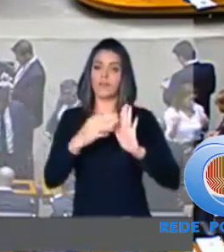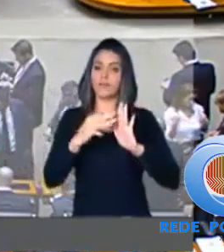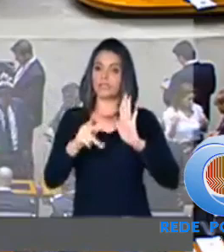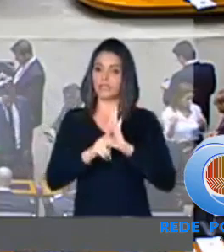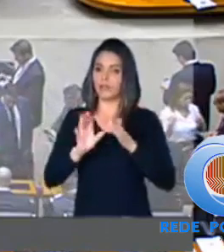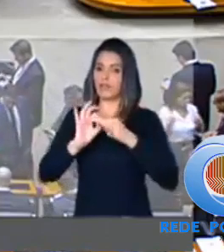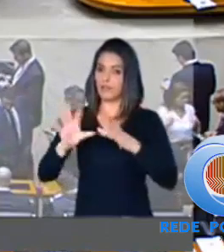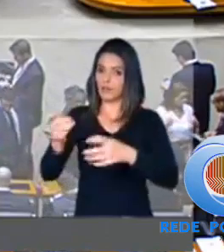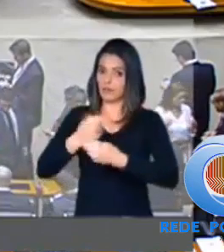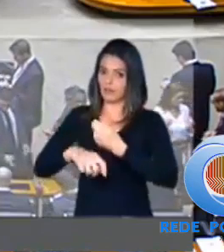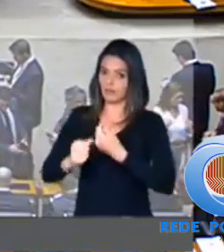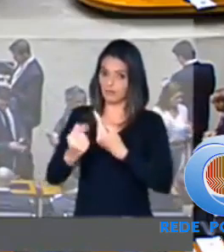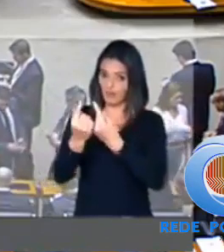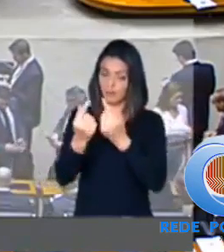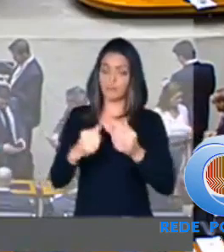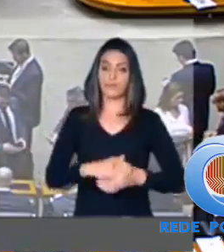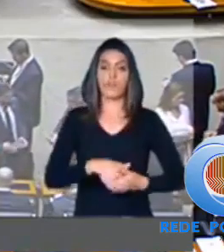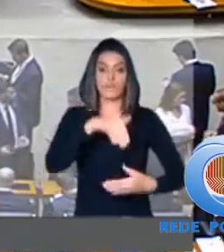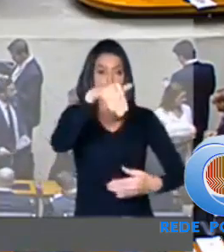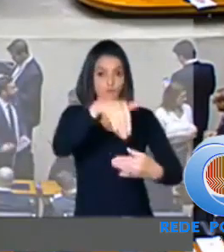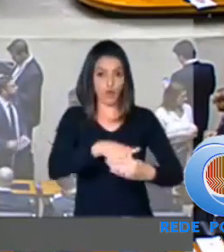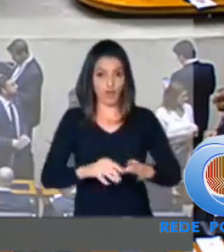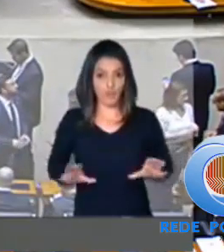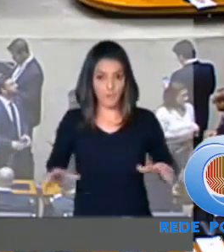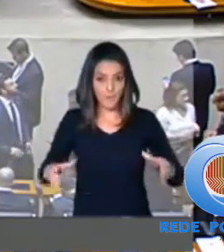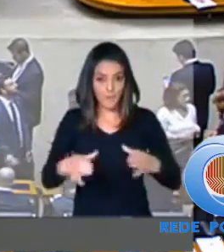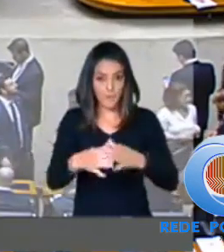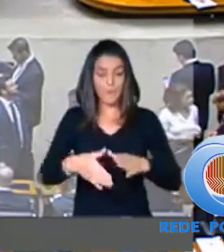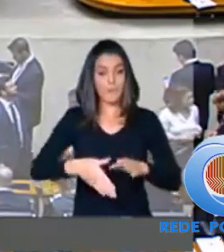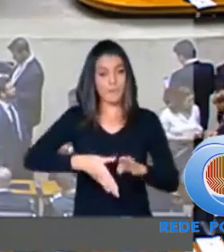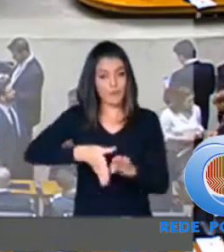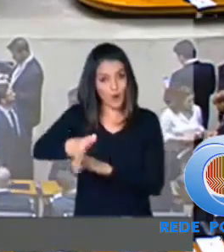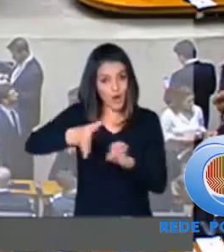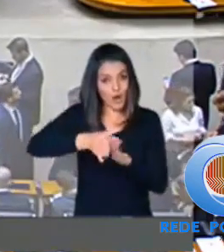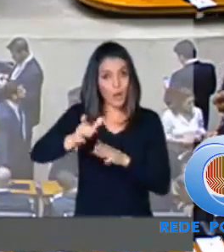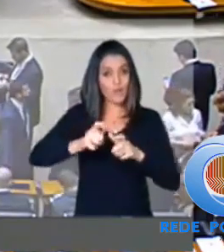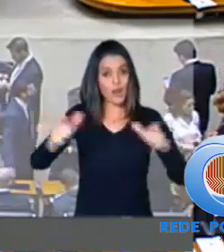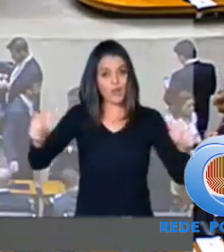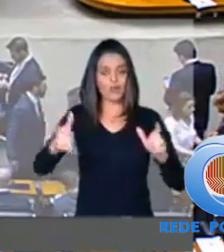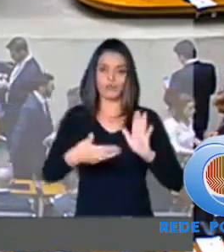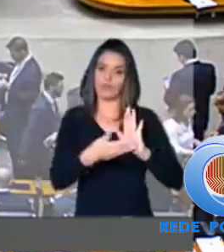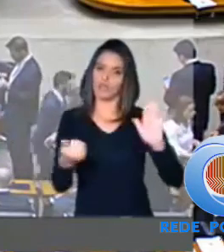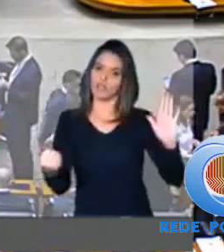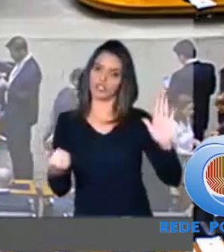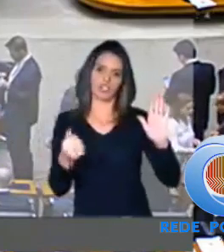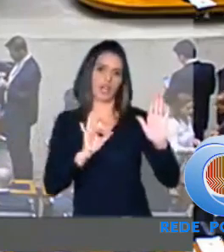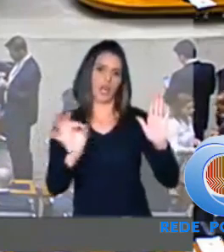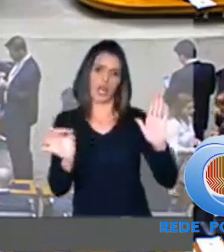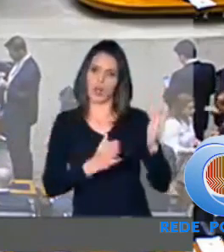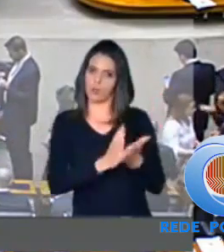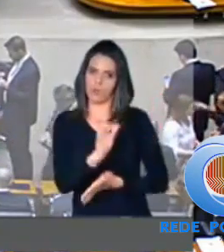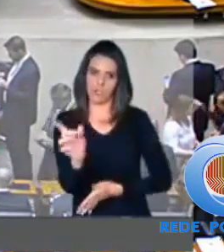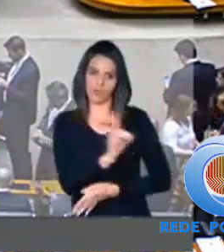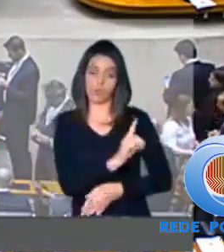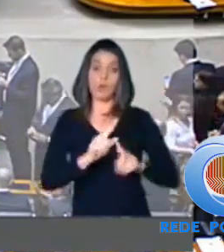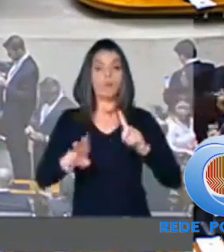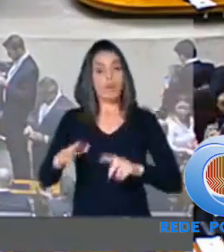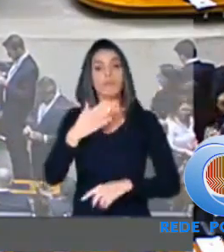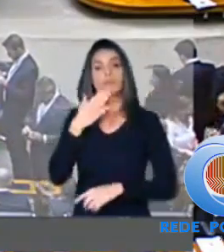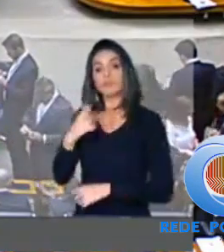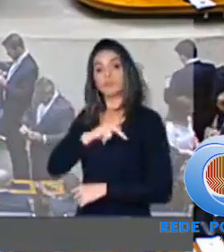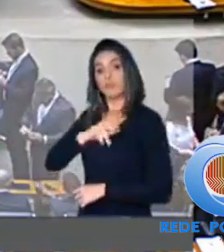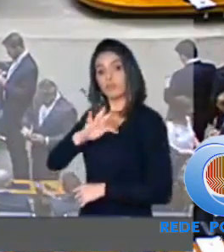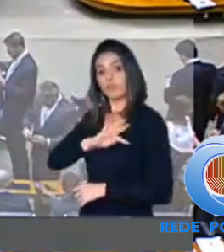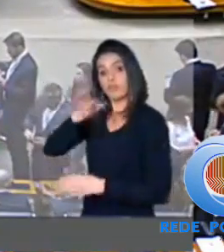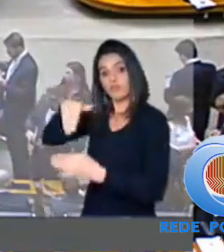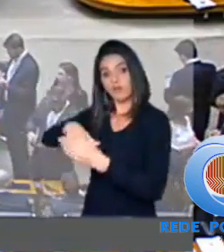econômica. E aí, pela votação simbólica e orientação da maioria dos partidos, foi rejeitado o requerimento. Só que houve um pedido pelo Partido dos Trabalhadores para que essa